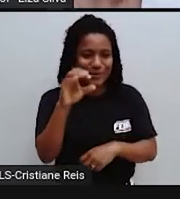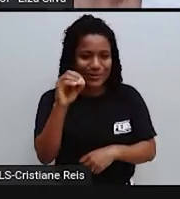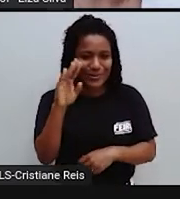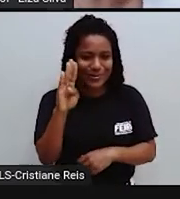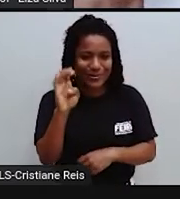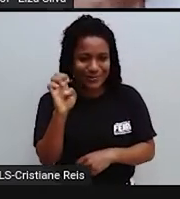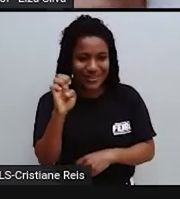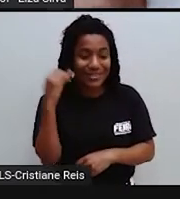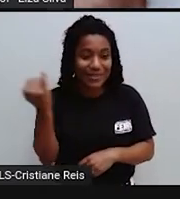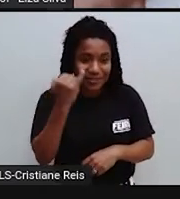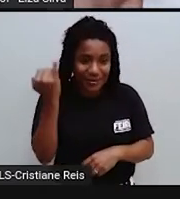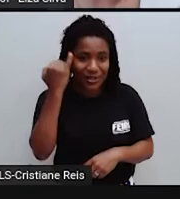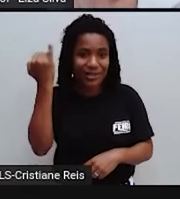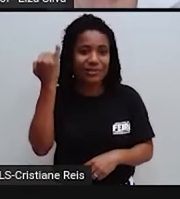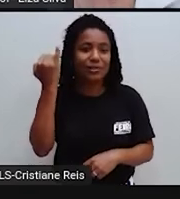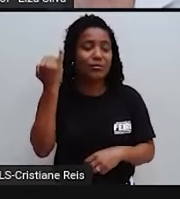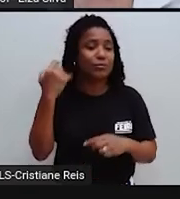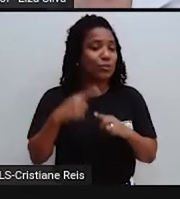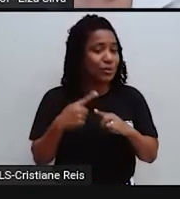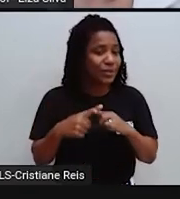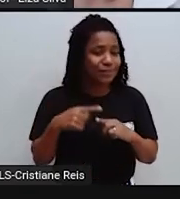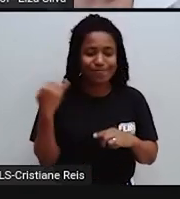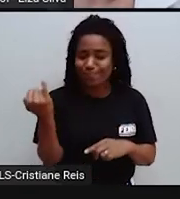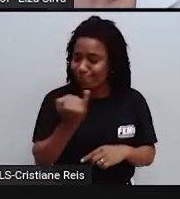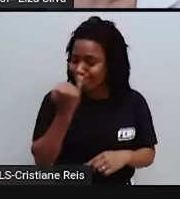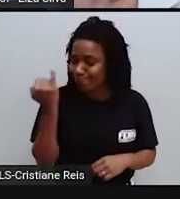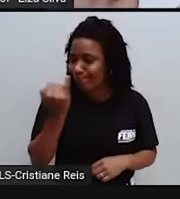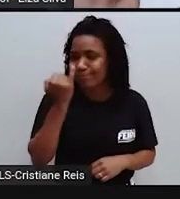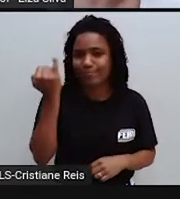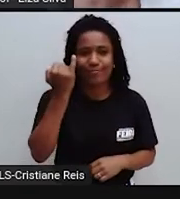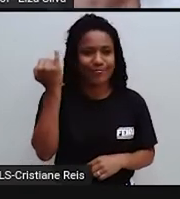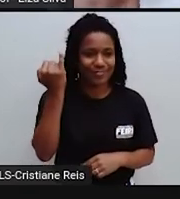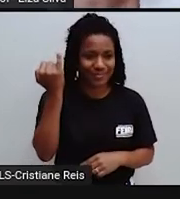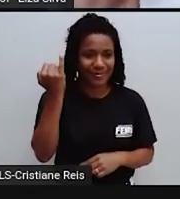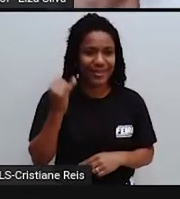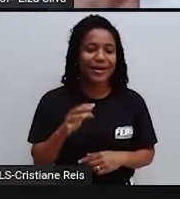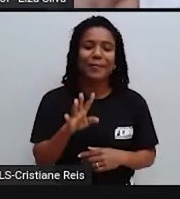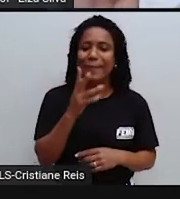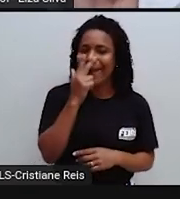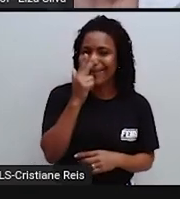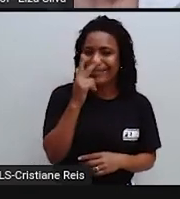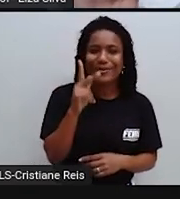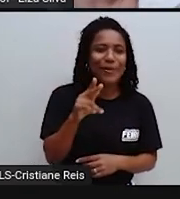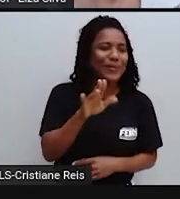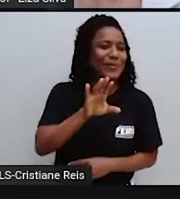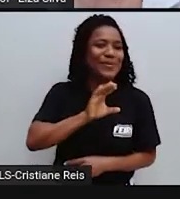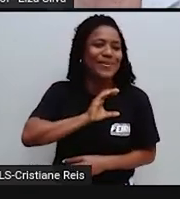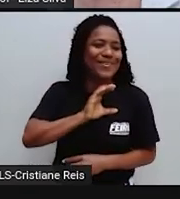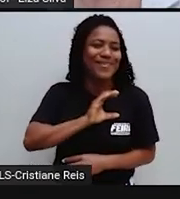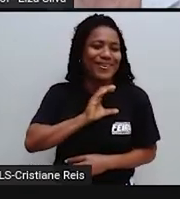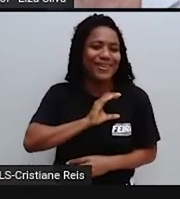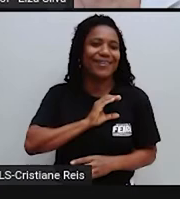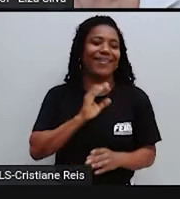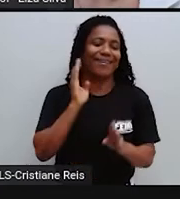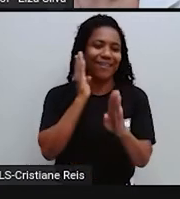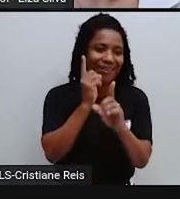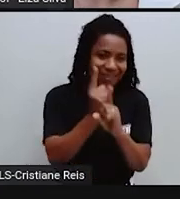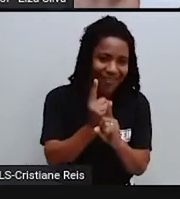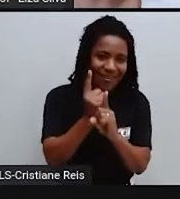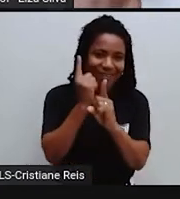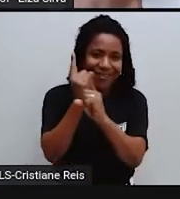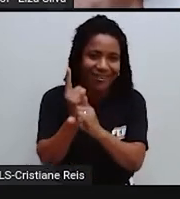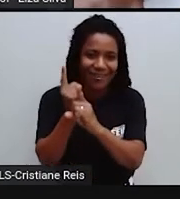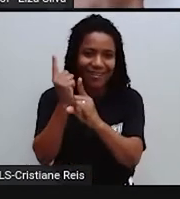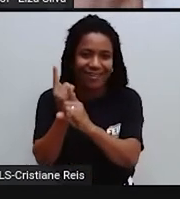ele está em todas. Sabe aquele coleguinha que você encontra em todo lugar? É o verbo to be. O verbo to be